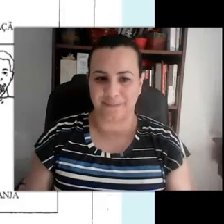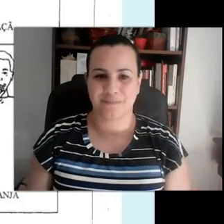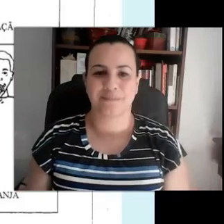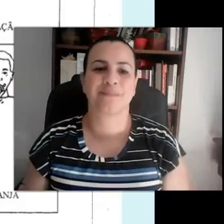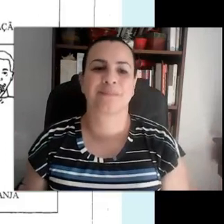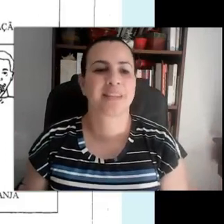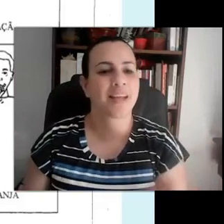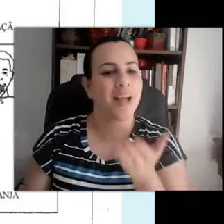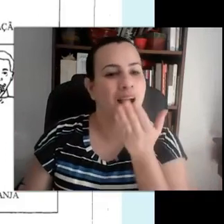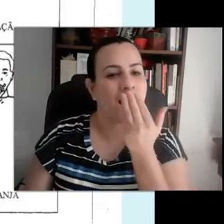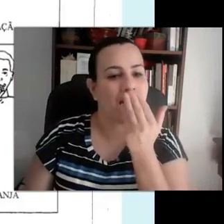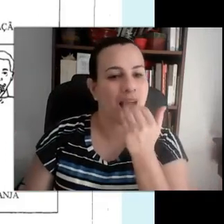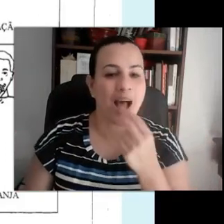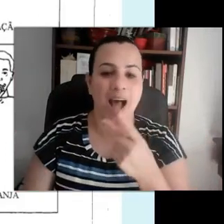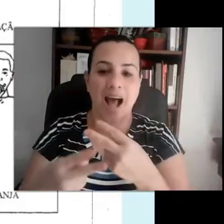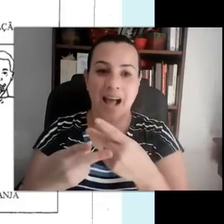frutas,